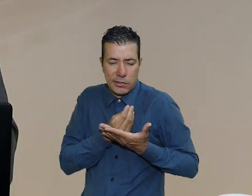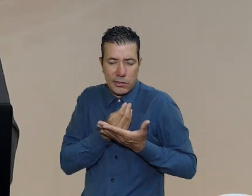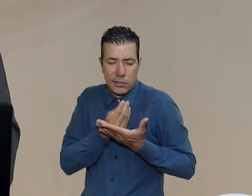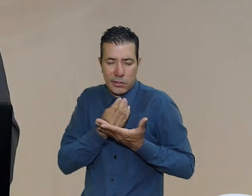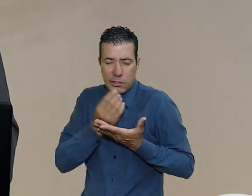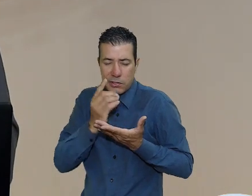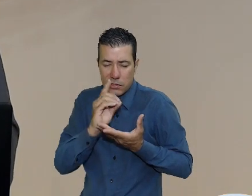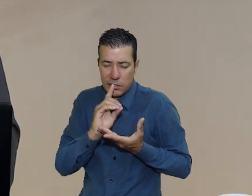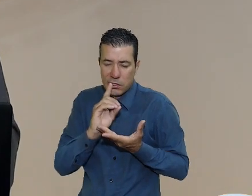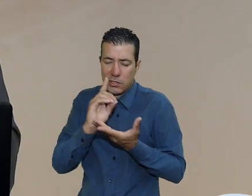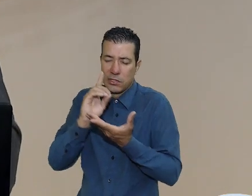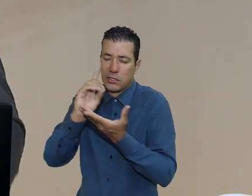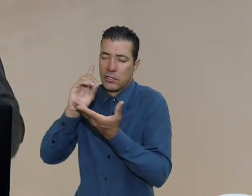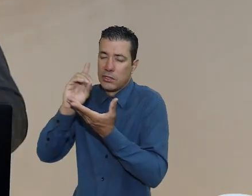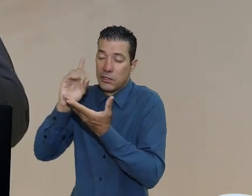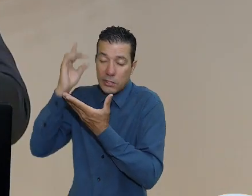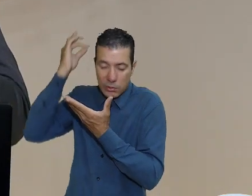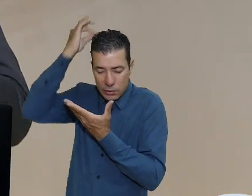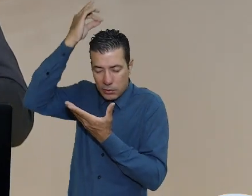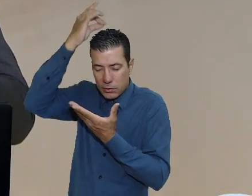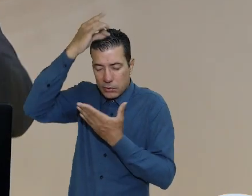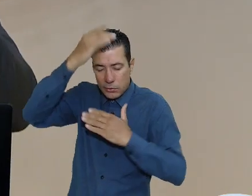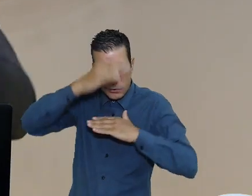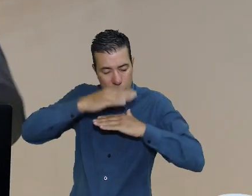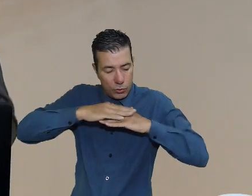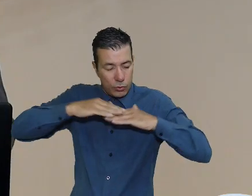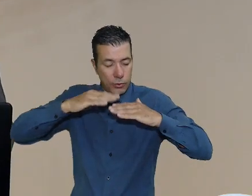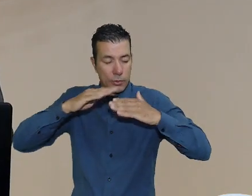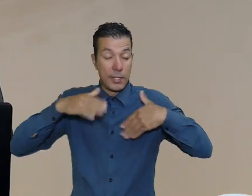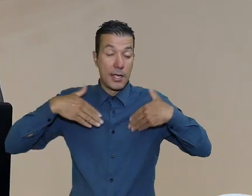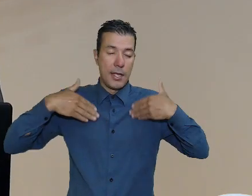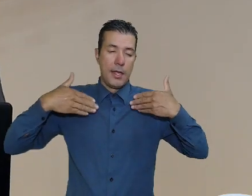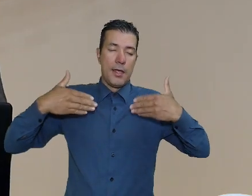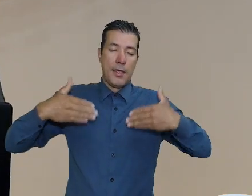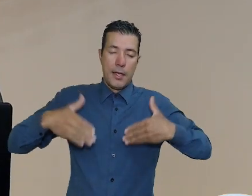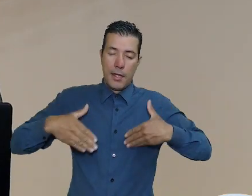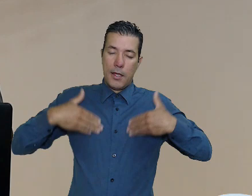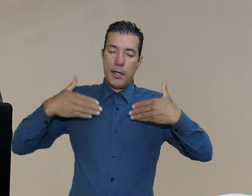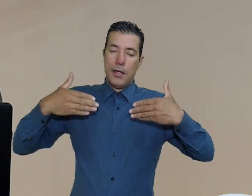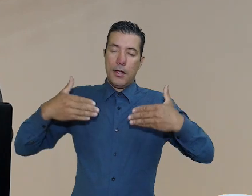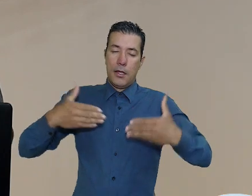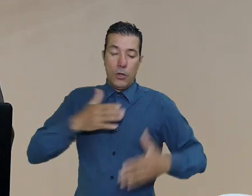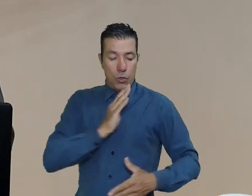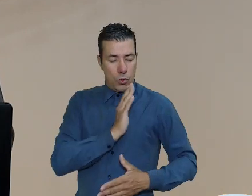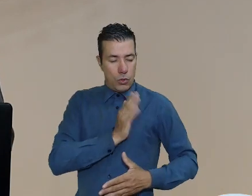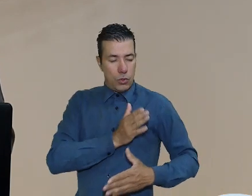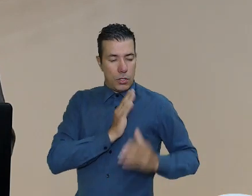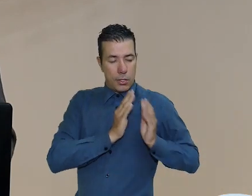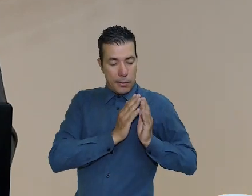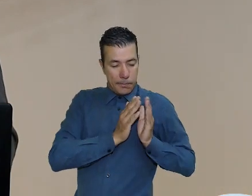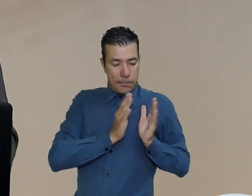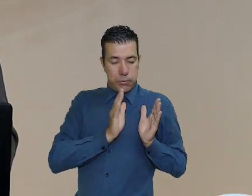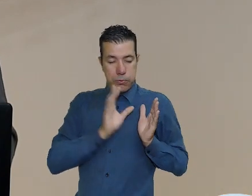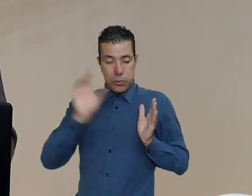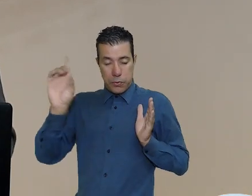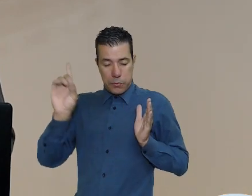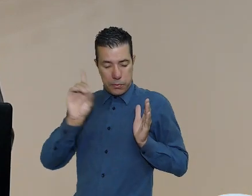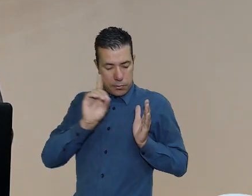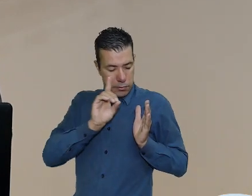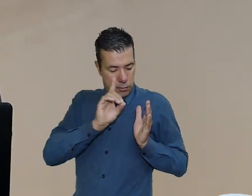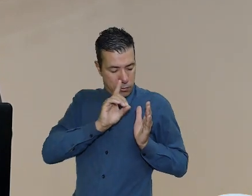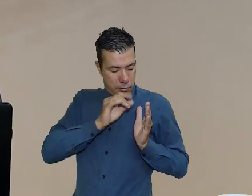mãos. Que o Santo Espírito Consolador nos anime e que possamos estar de coração aberto para a tua palavra que será